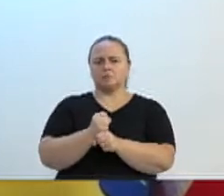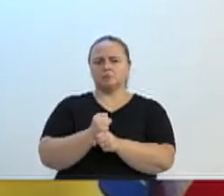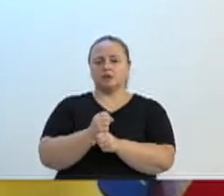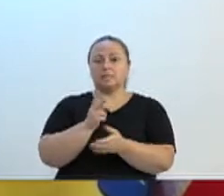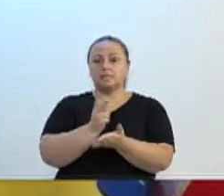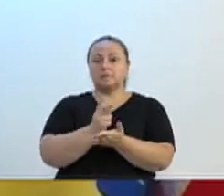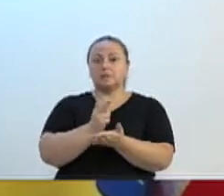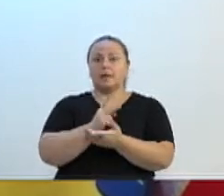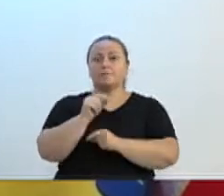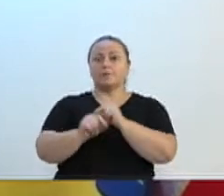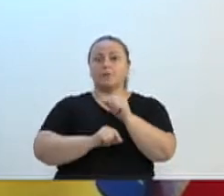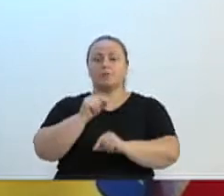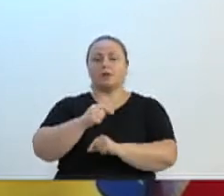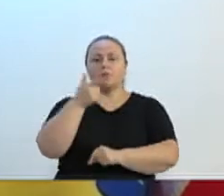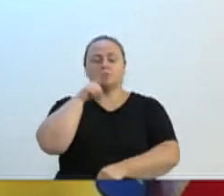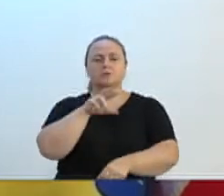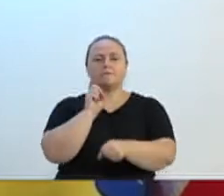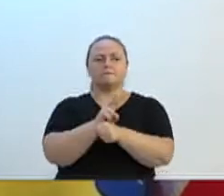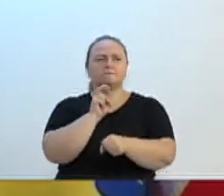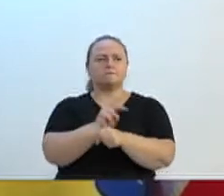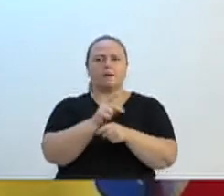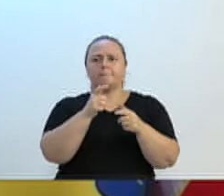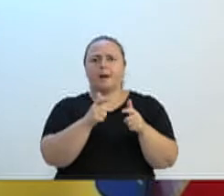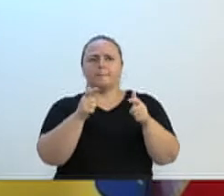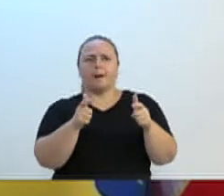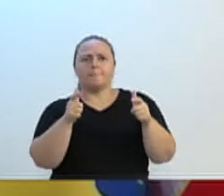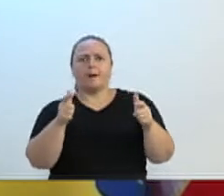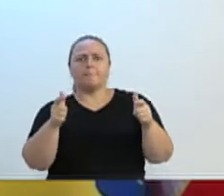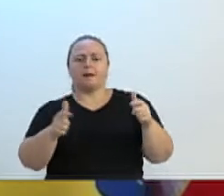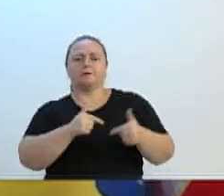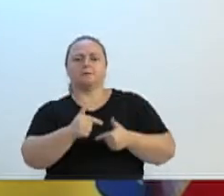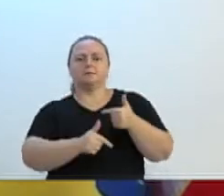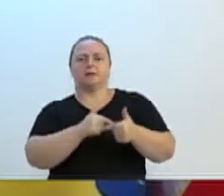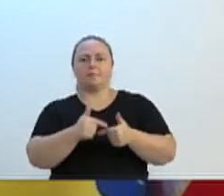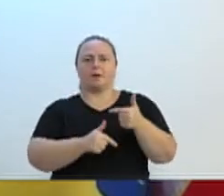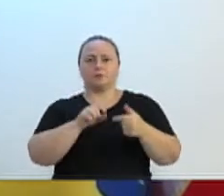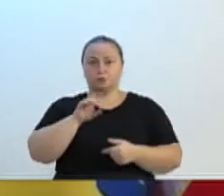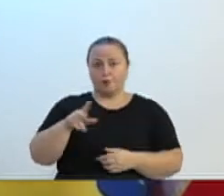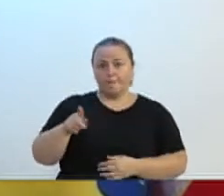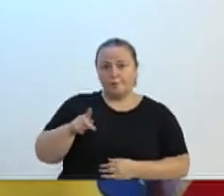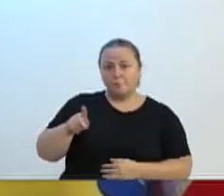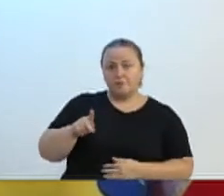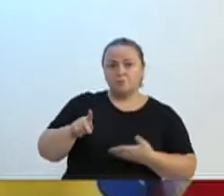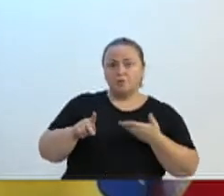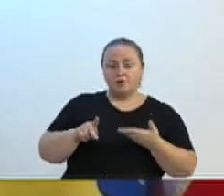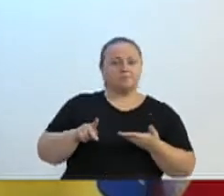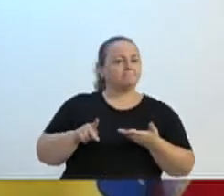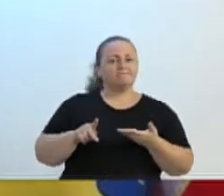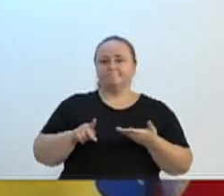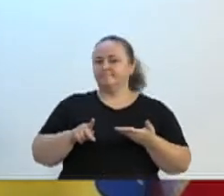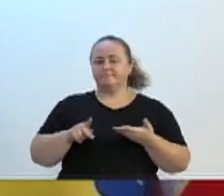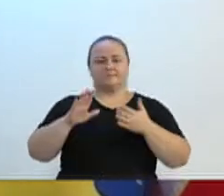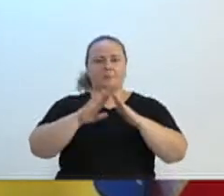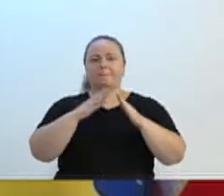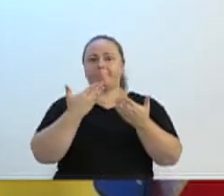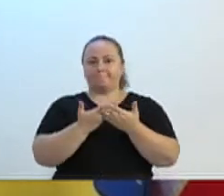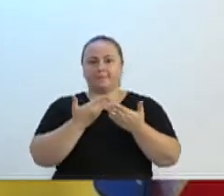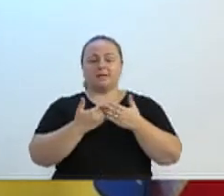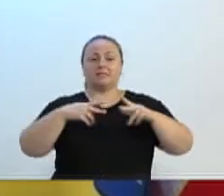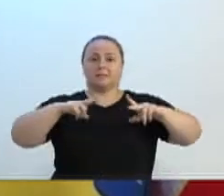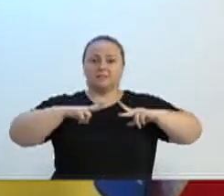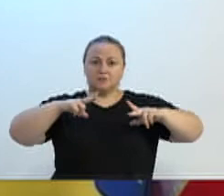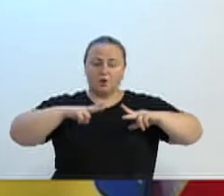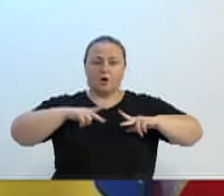mais geraram empregos. Não só de professor, porque a escola privada ela gera